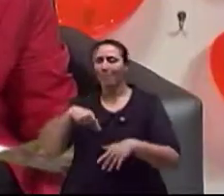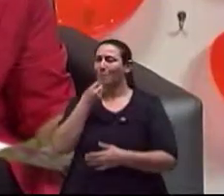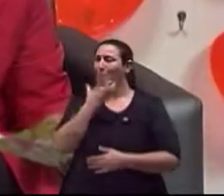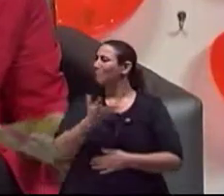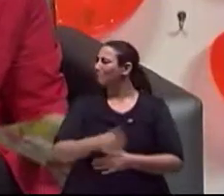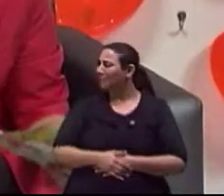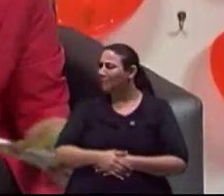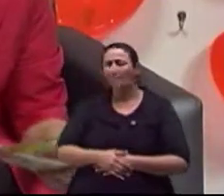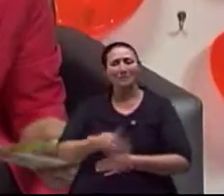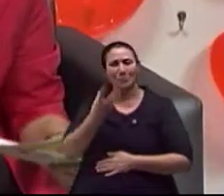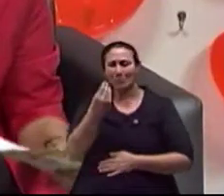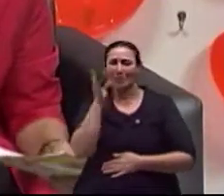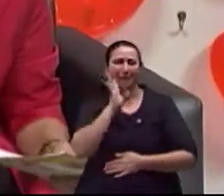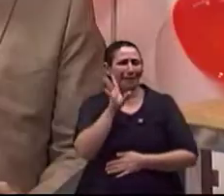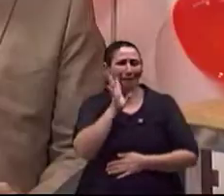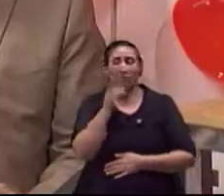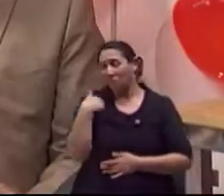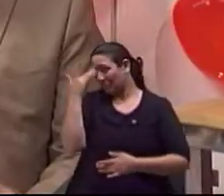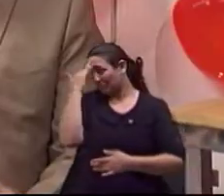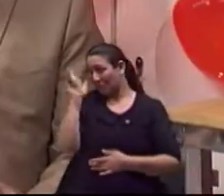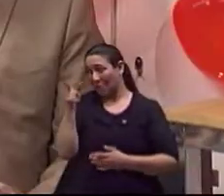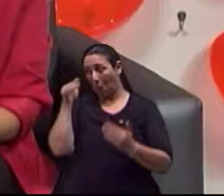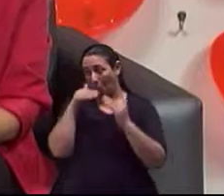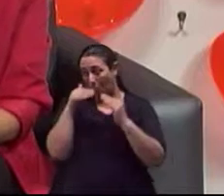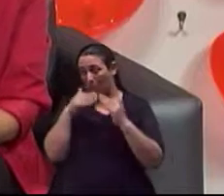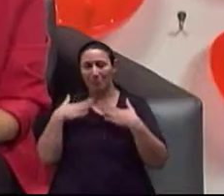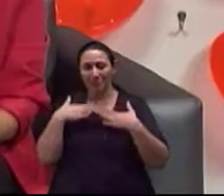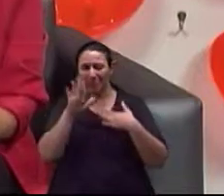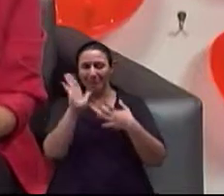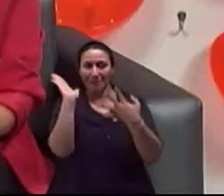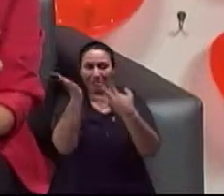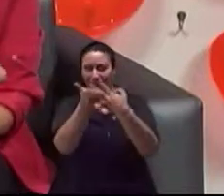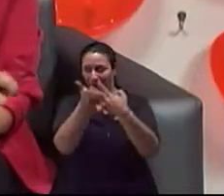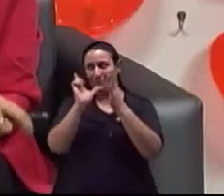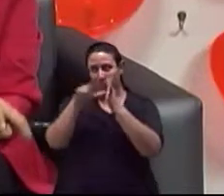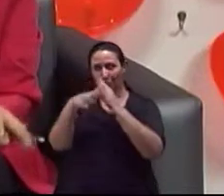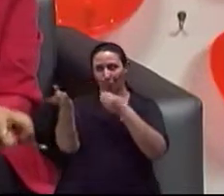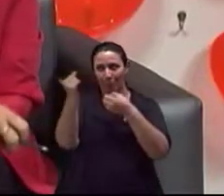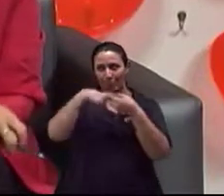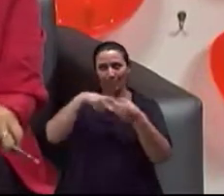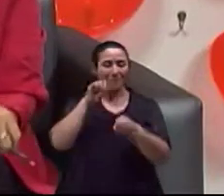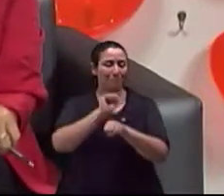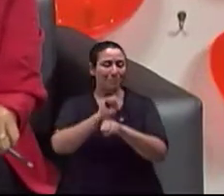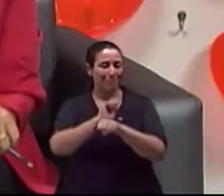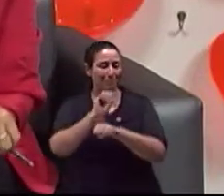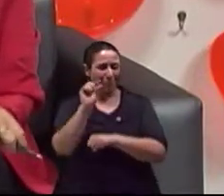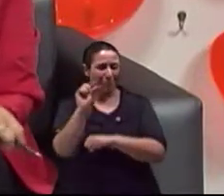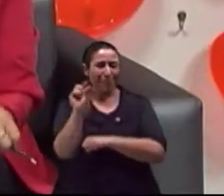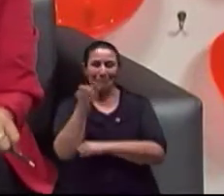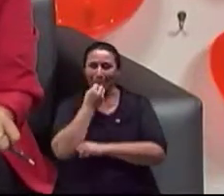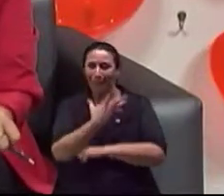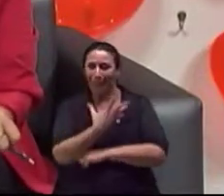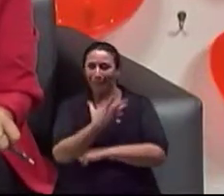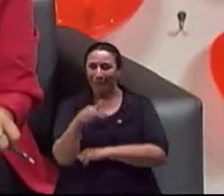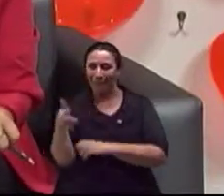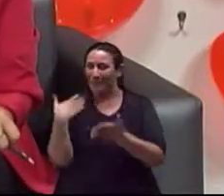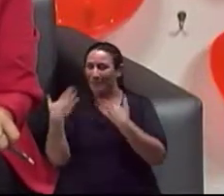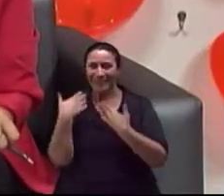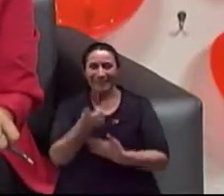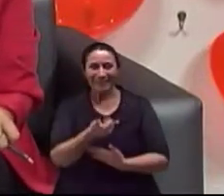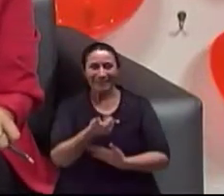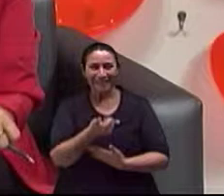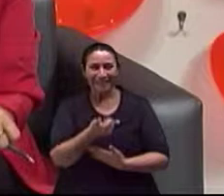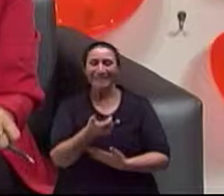programa depois a gente sabe se vai saber se ele concorda comigo ou não pequeno intervalo e nós já voltamos tá bom o nosso papo